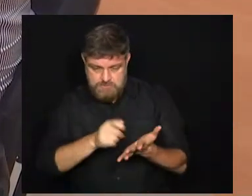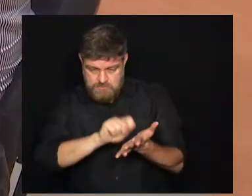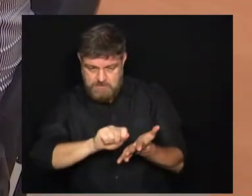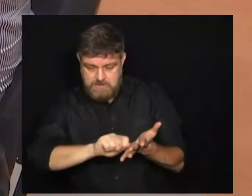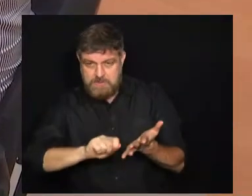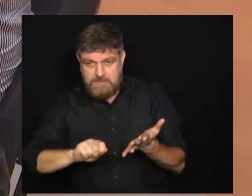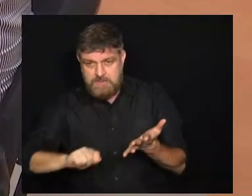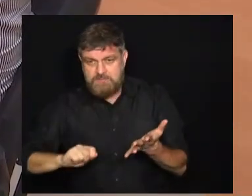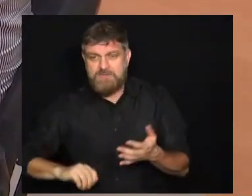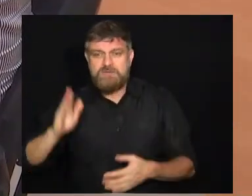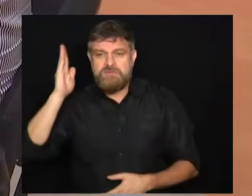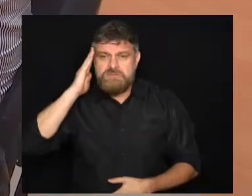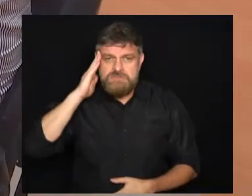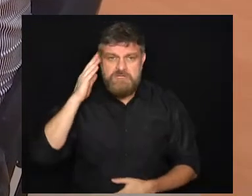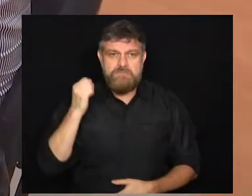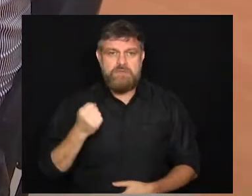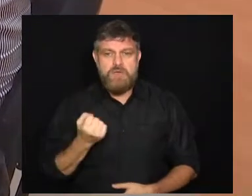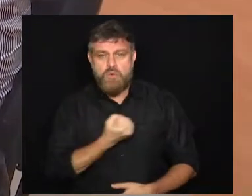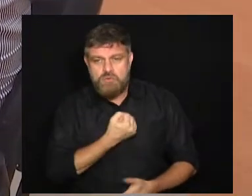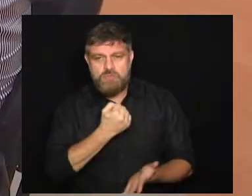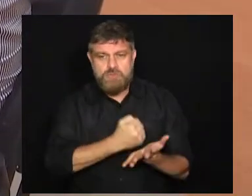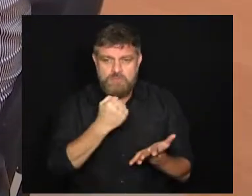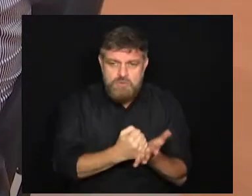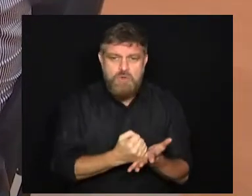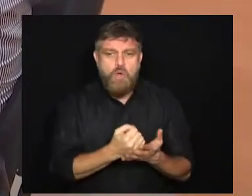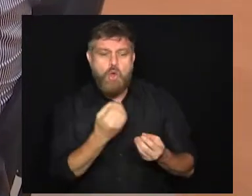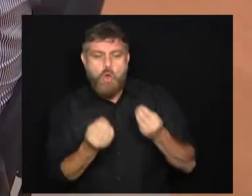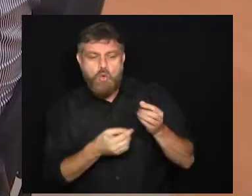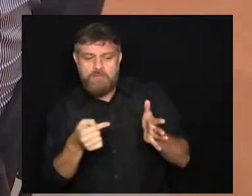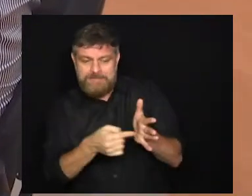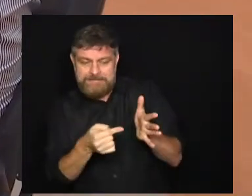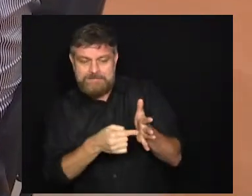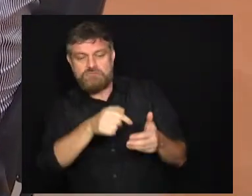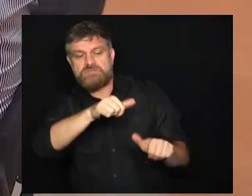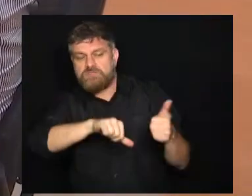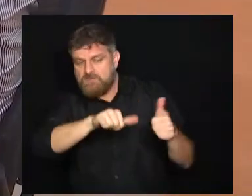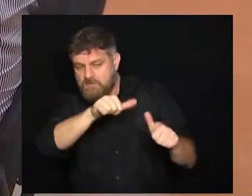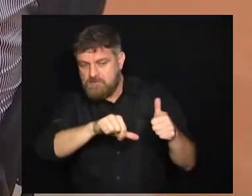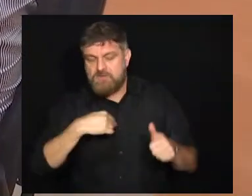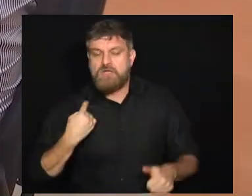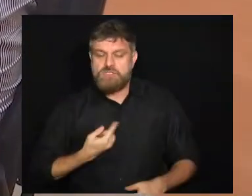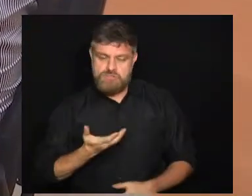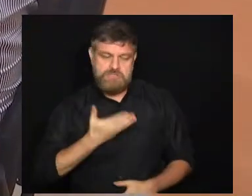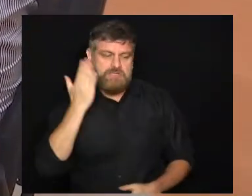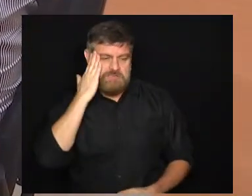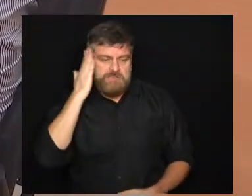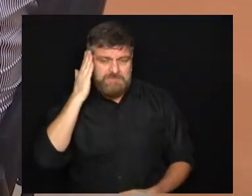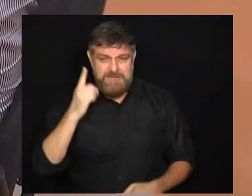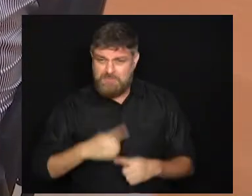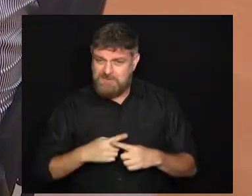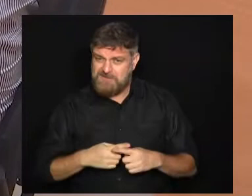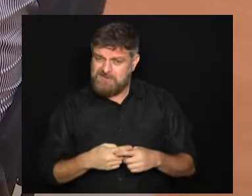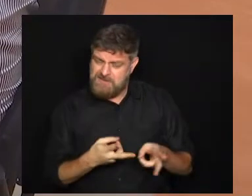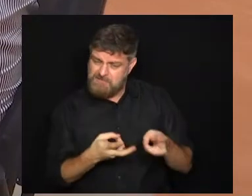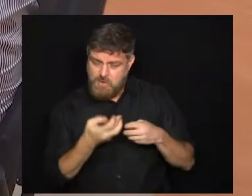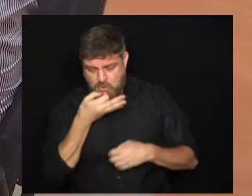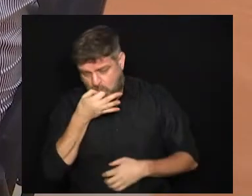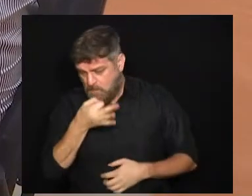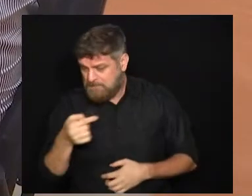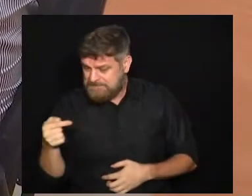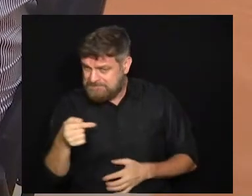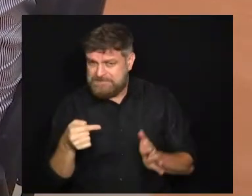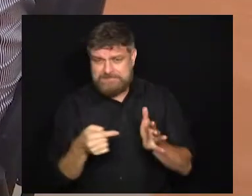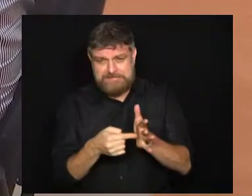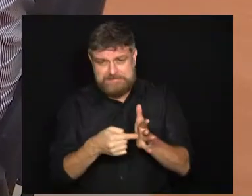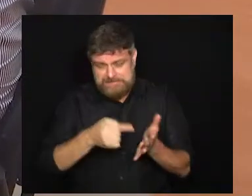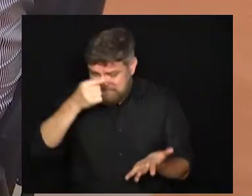o número de protocolo, a apuração a respeito, né, de como é que isso está transcorrendo, porque a gente considerou essa denúncia, se confirmada,